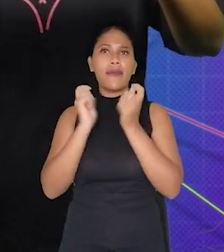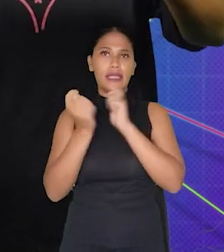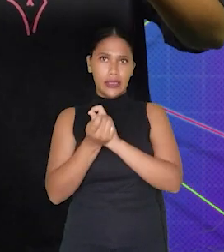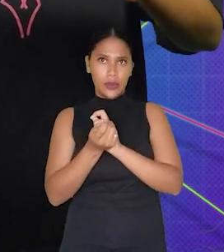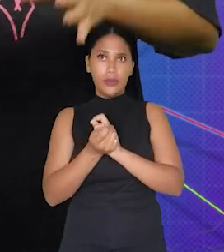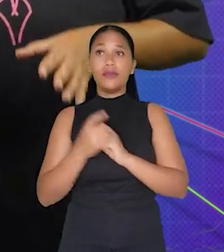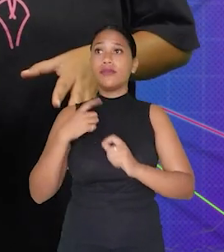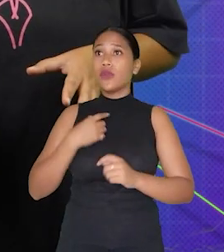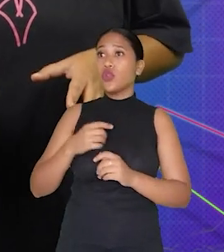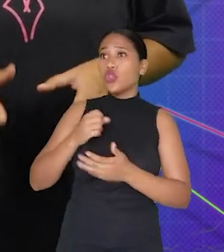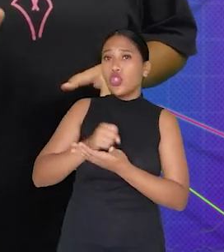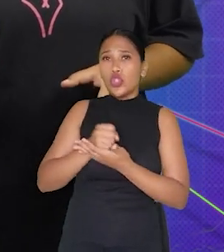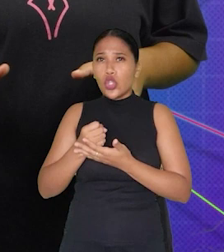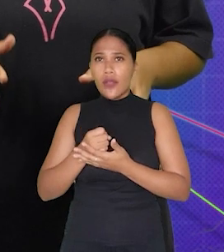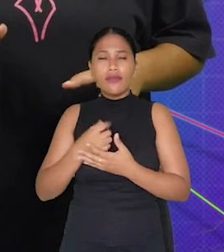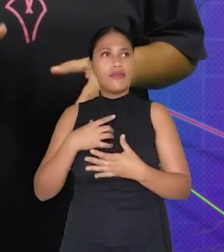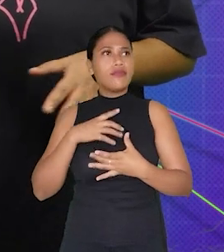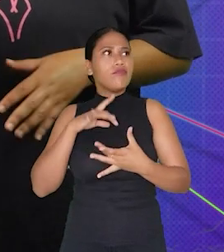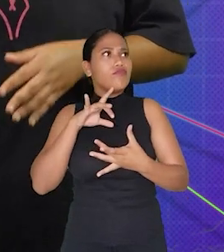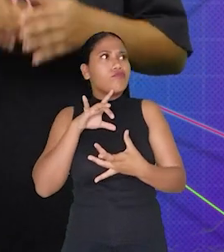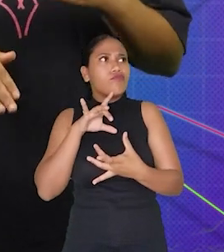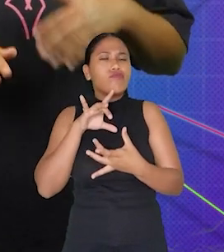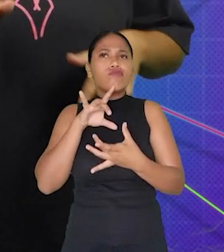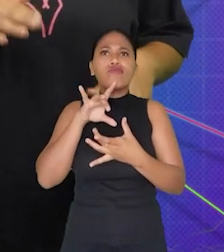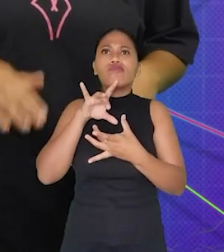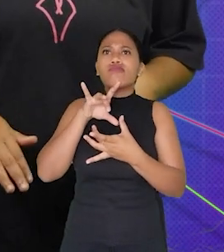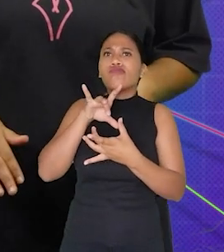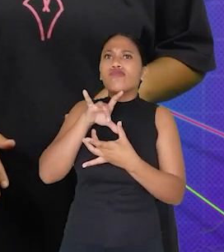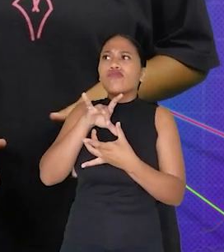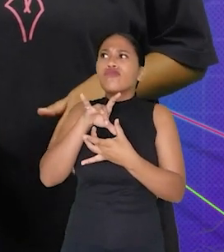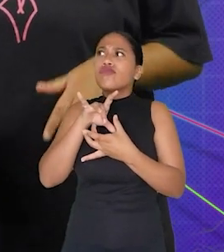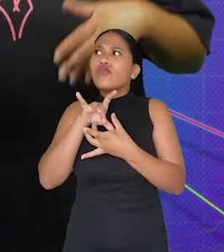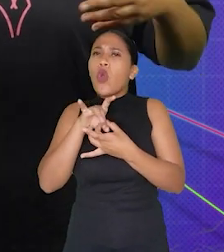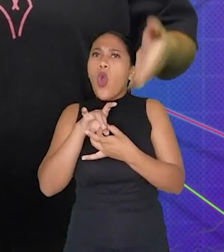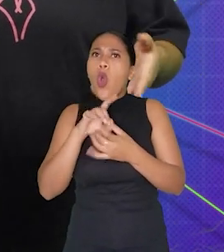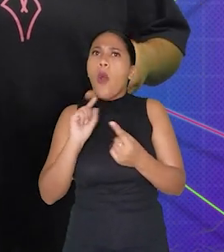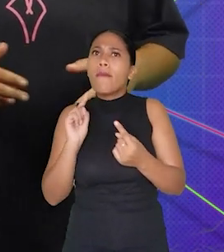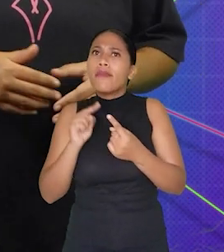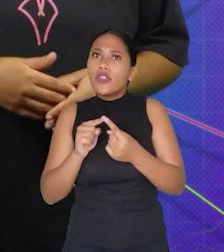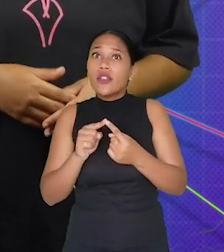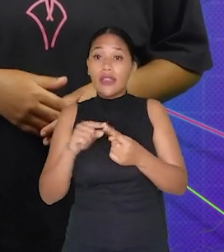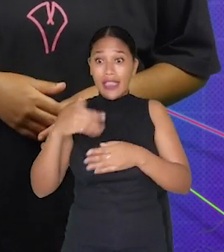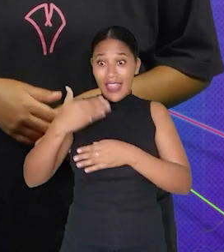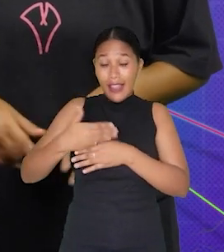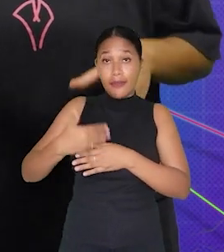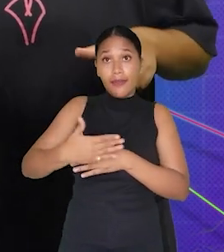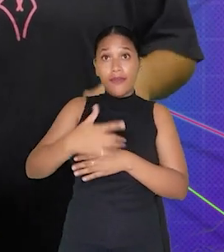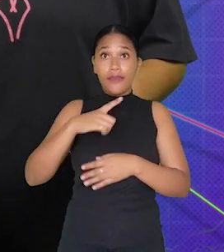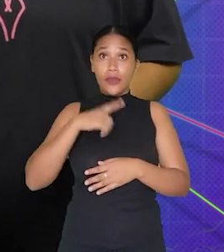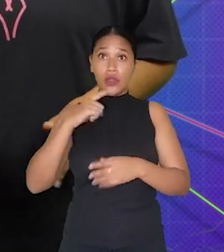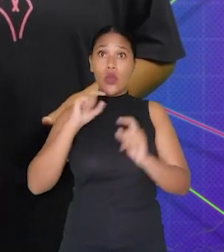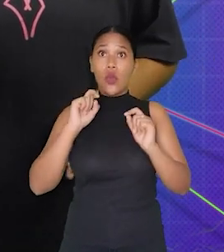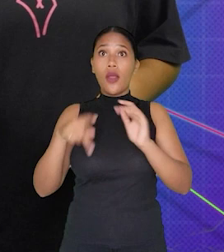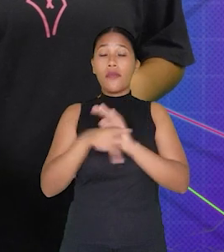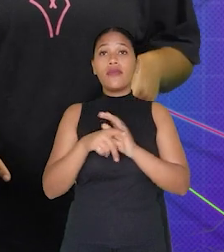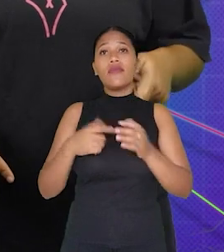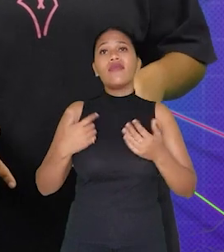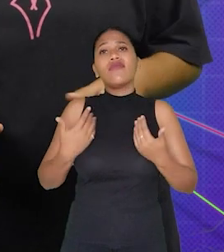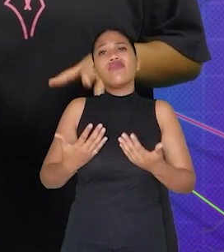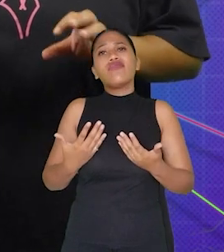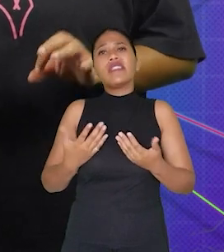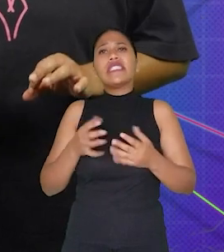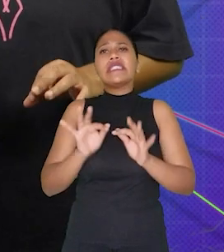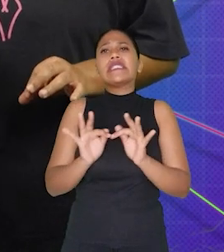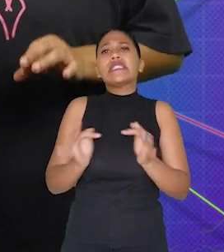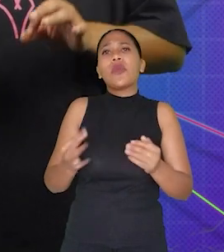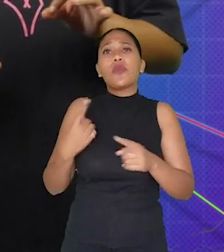é aquela fase de adaptação, na qual o jogador está se familiarizando com as regras mecânicas e o objetivo do jogo. Nessa fase, o desempenho do jogador